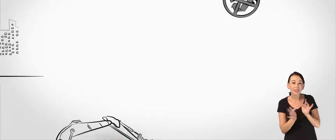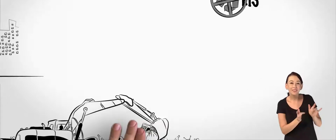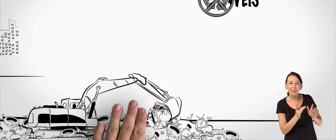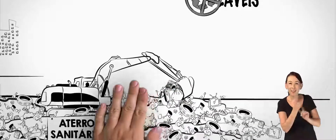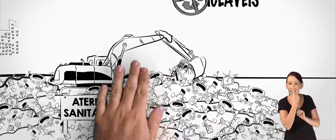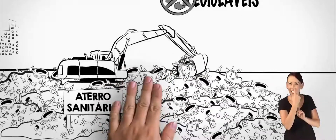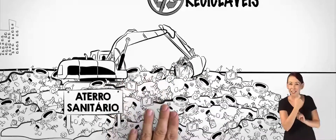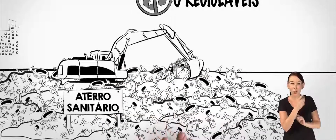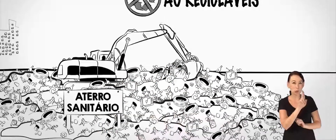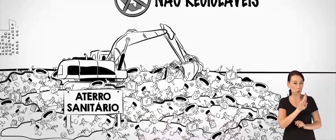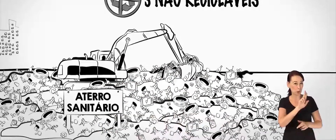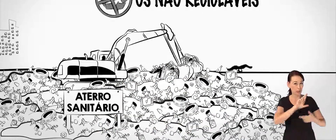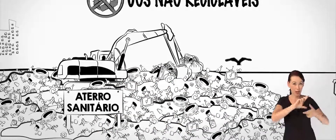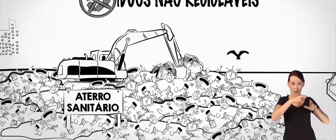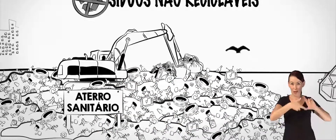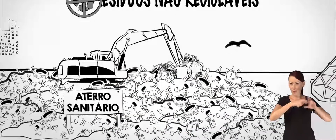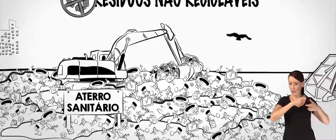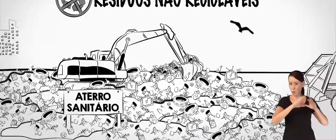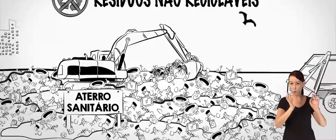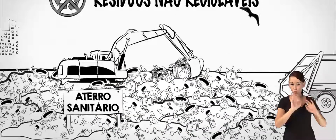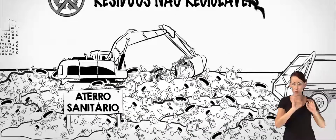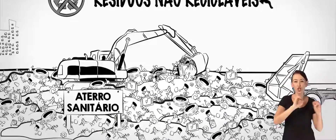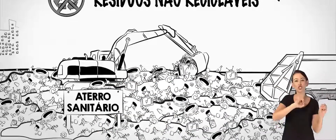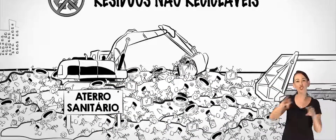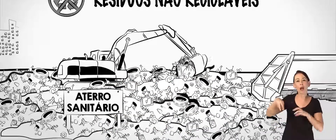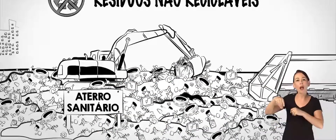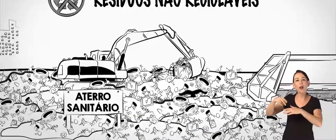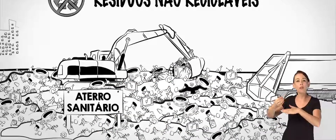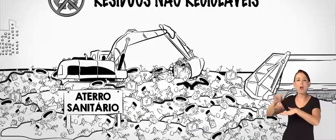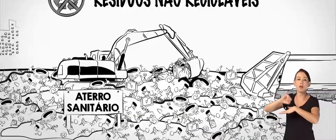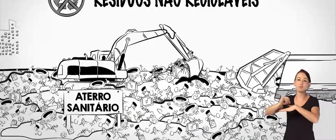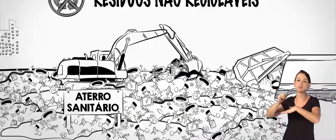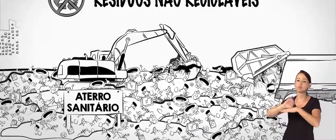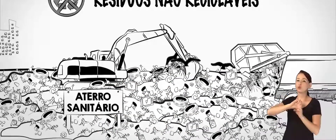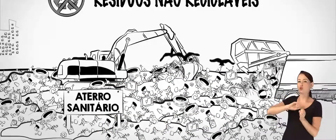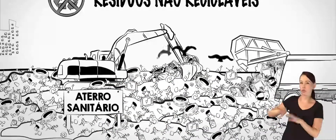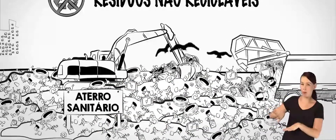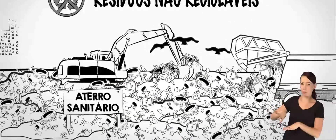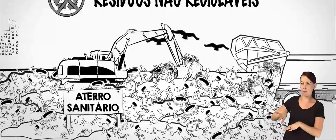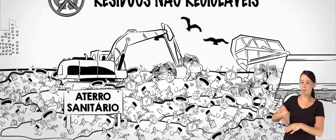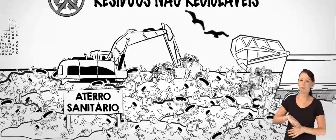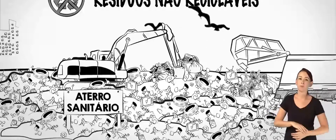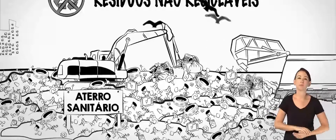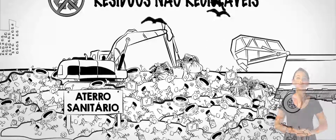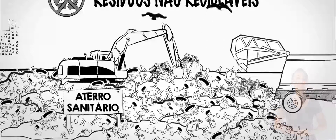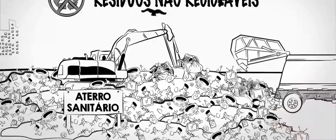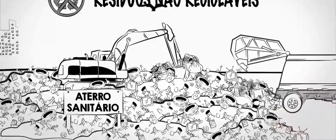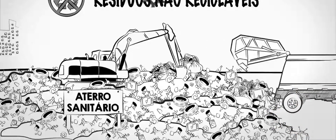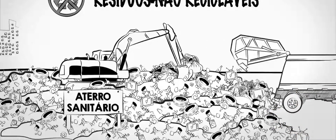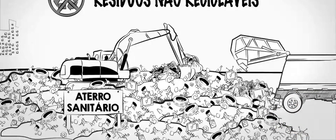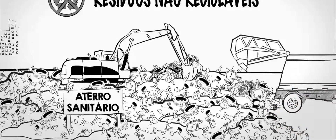Os resíduos não recicláveis são encaminhados aos aterros sanitários.